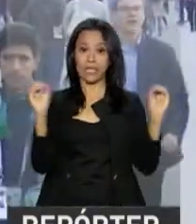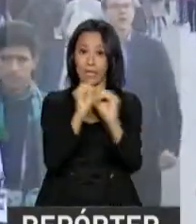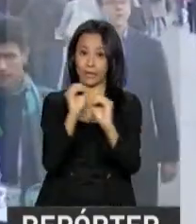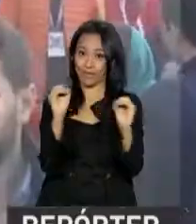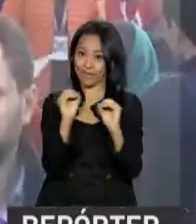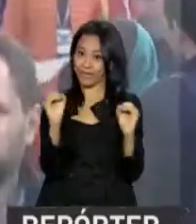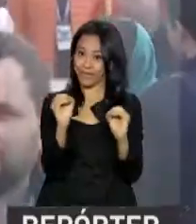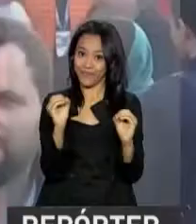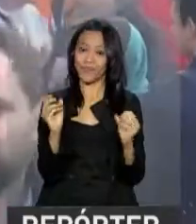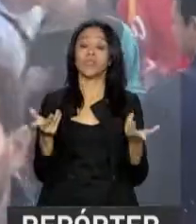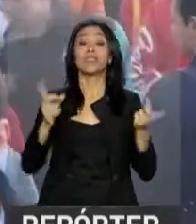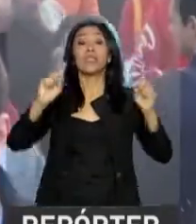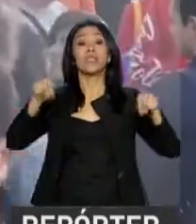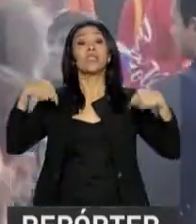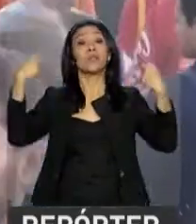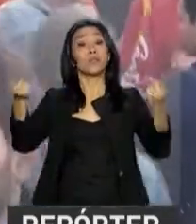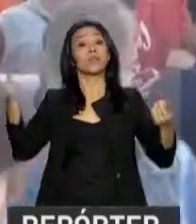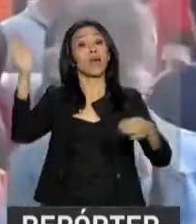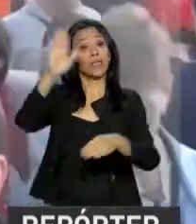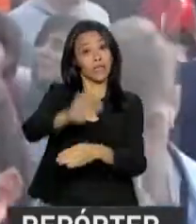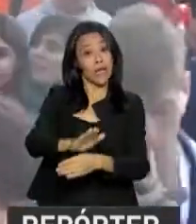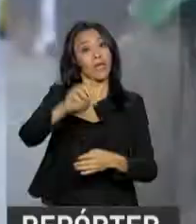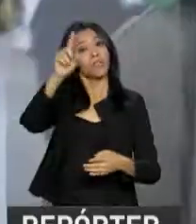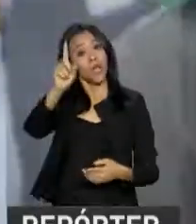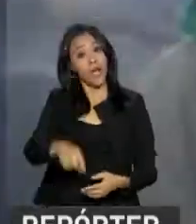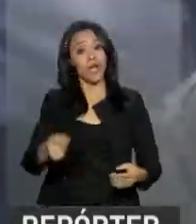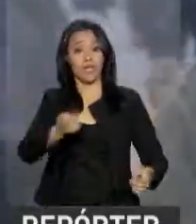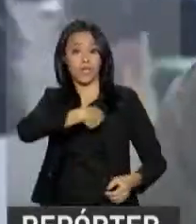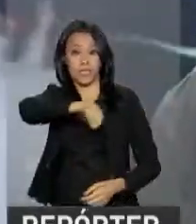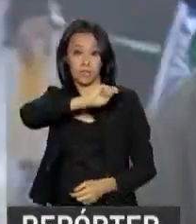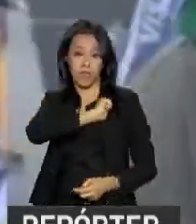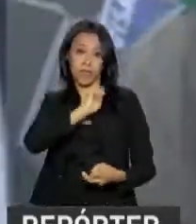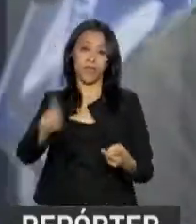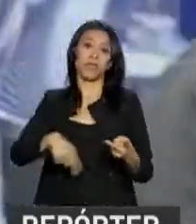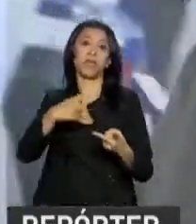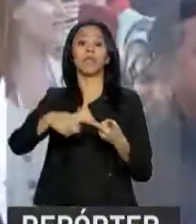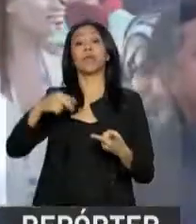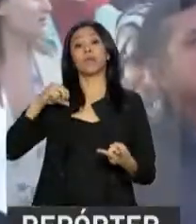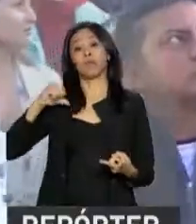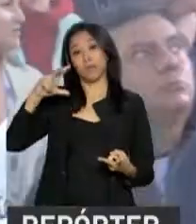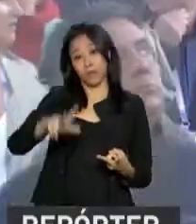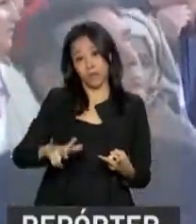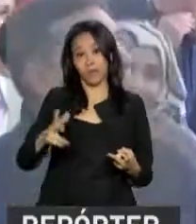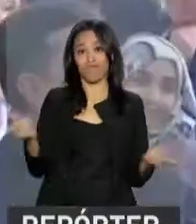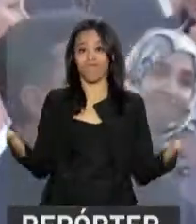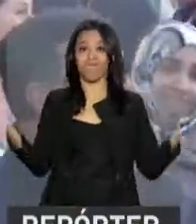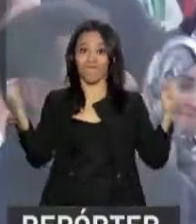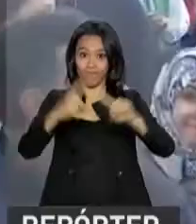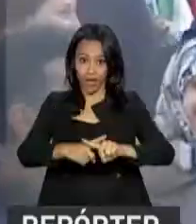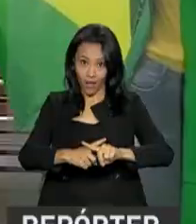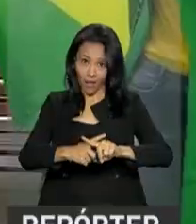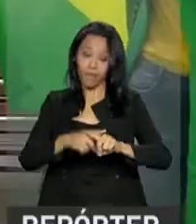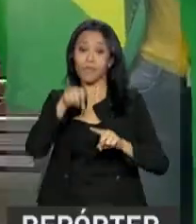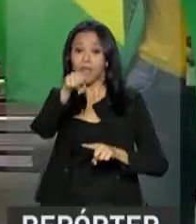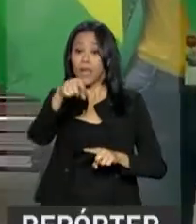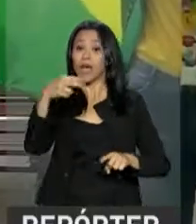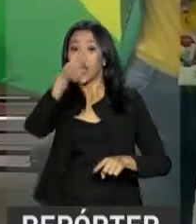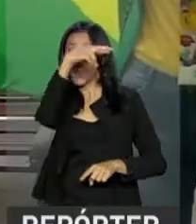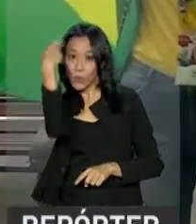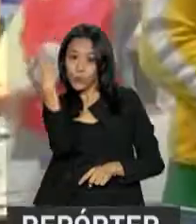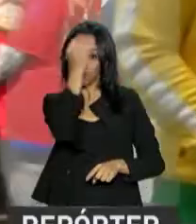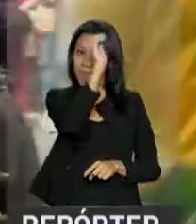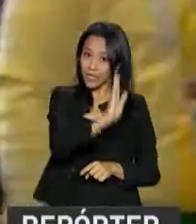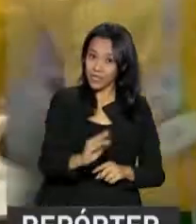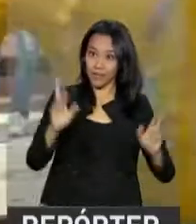mais tarde o esperado confronto entre espanha e portugal o ator se a torcida na rússia e no brasil já